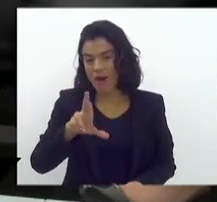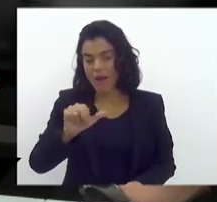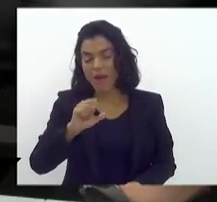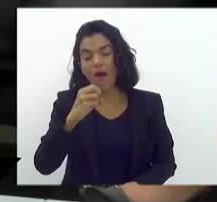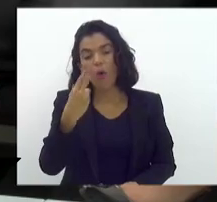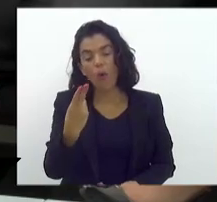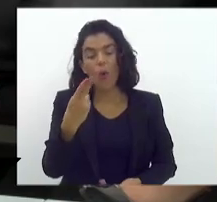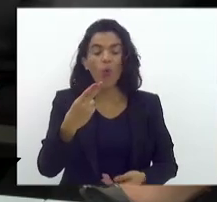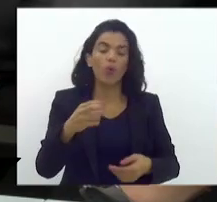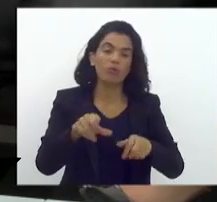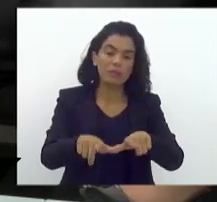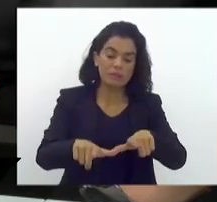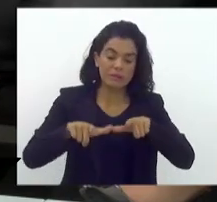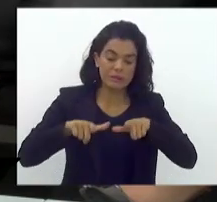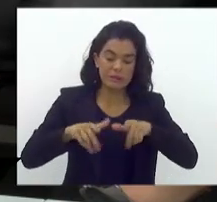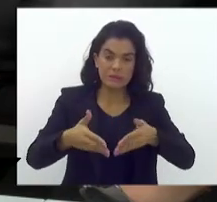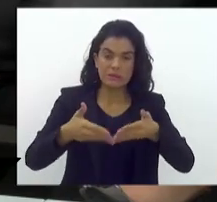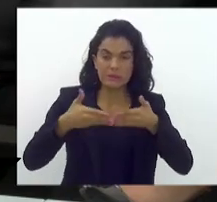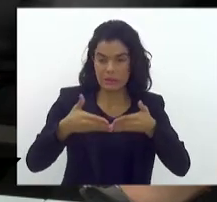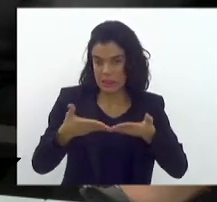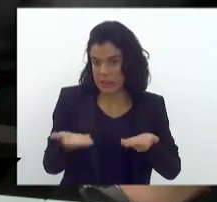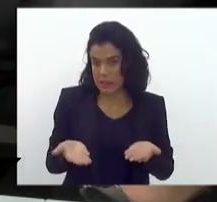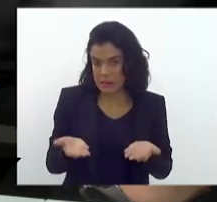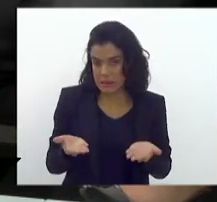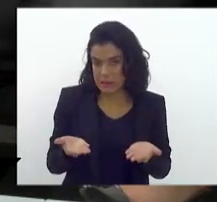licença foi